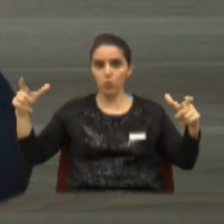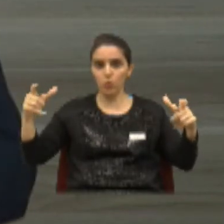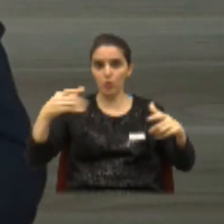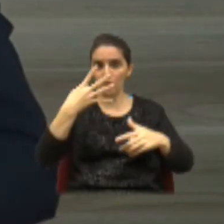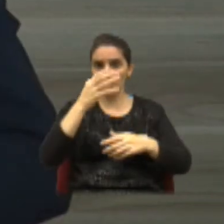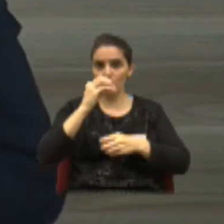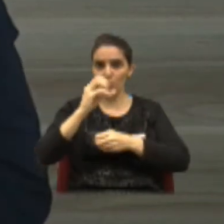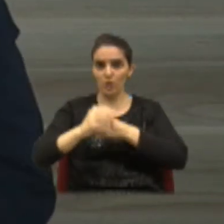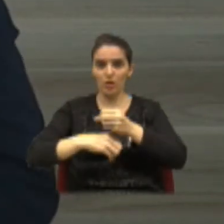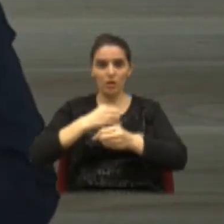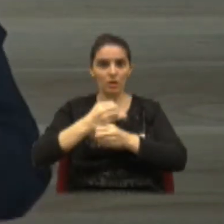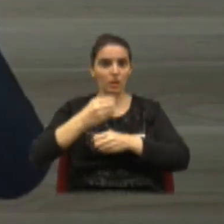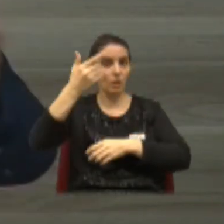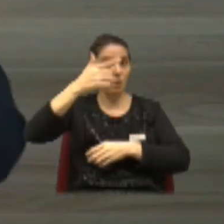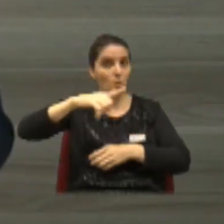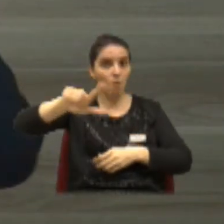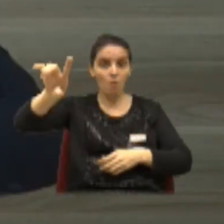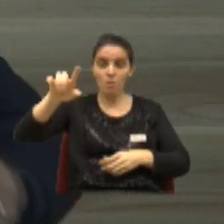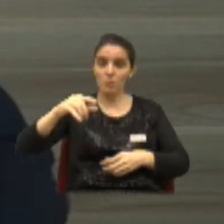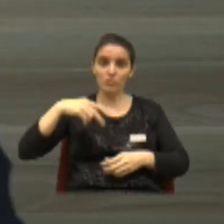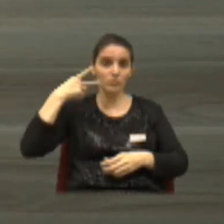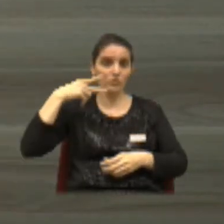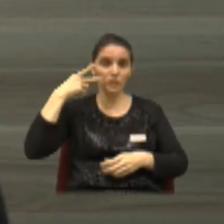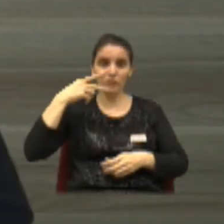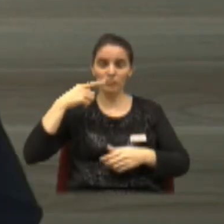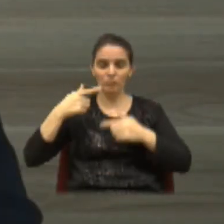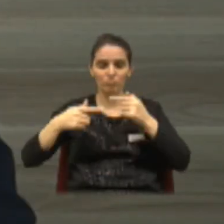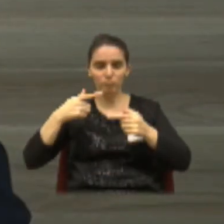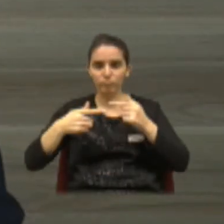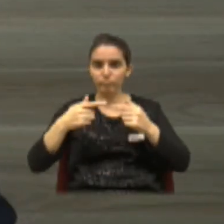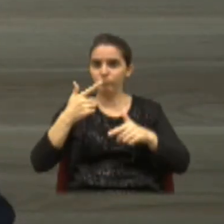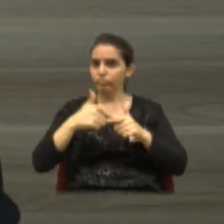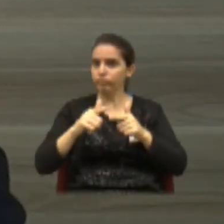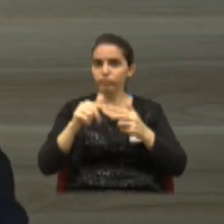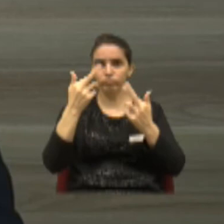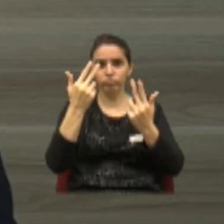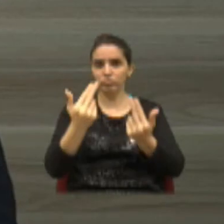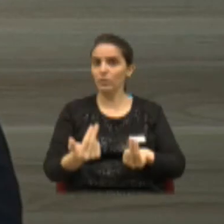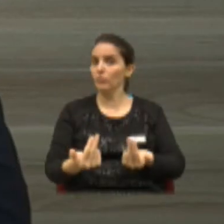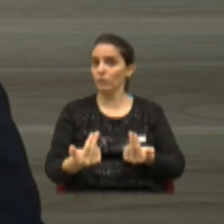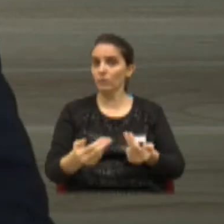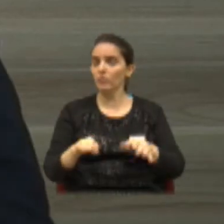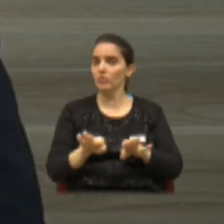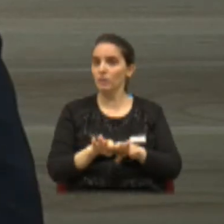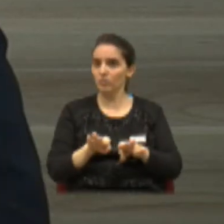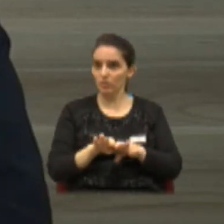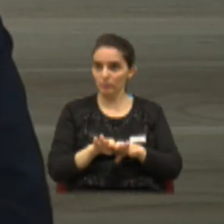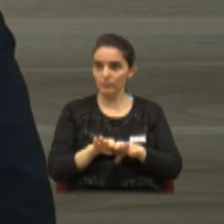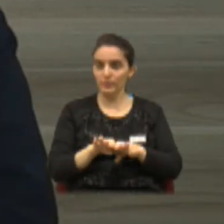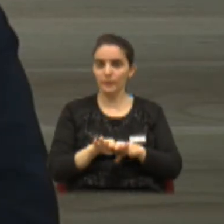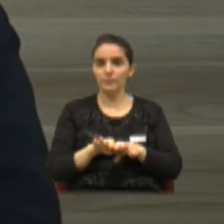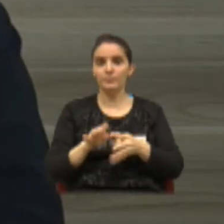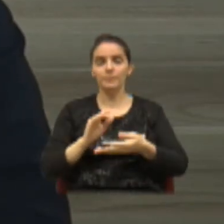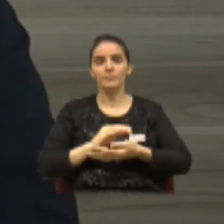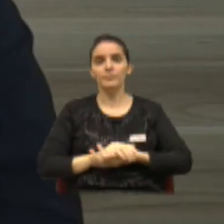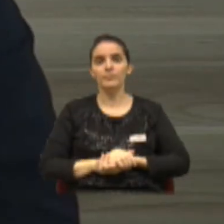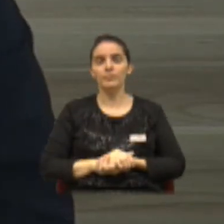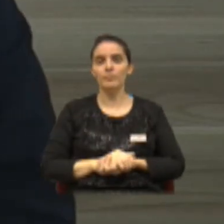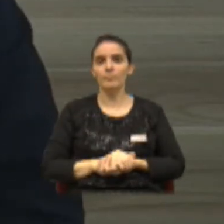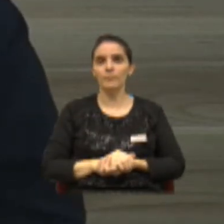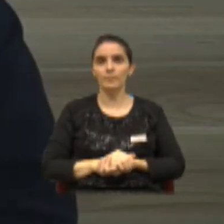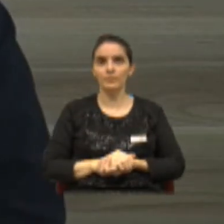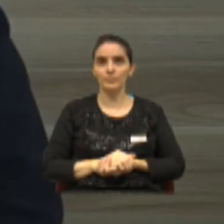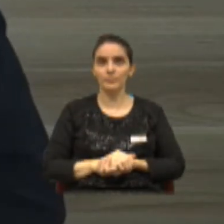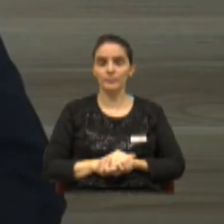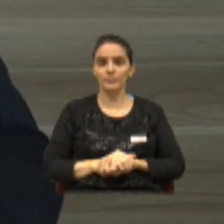outros vereadores discutindo os mesmos problemas. E tem um outro agravante nisso tudo que eu quero compartilhar com os